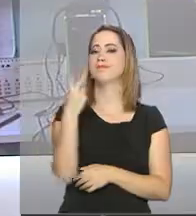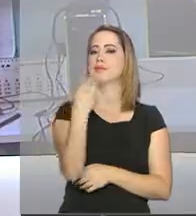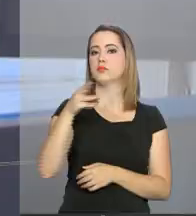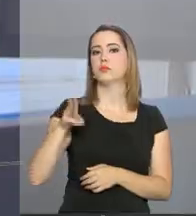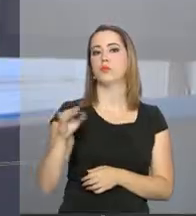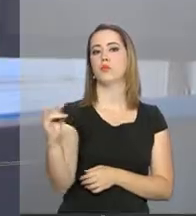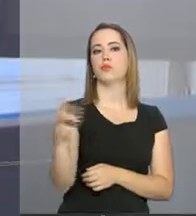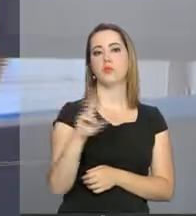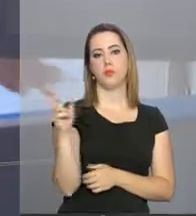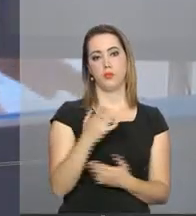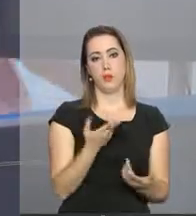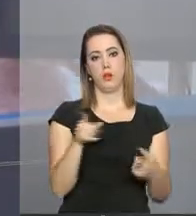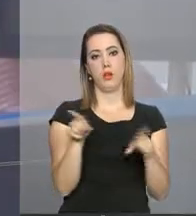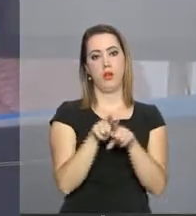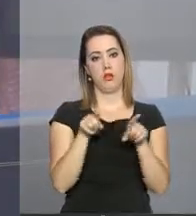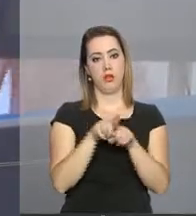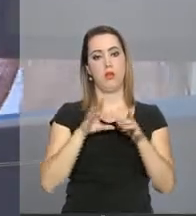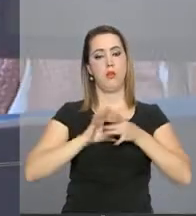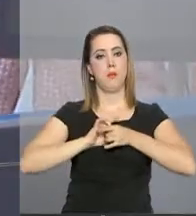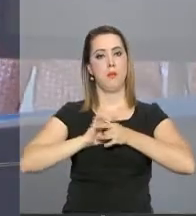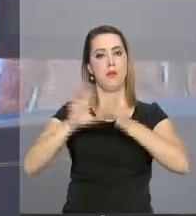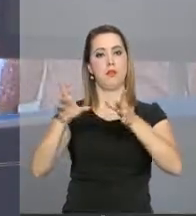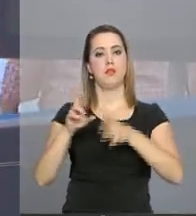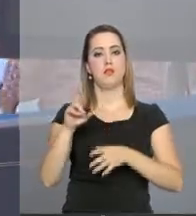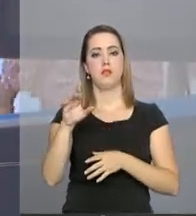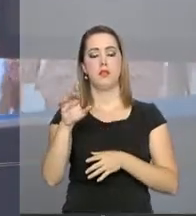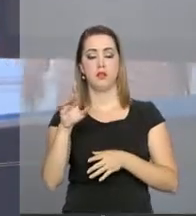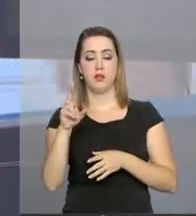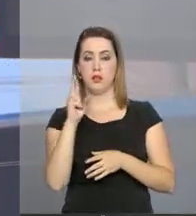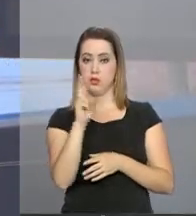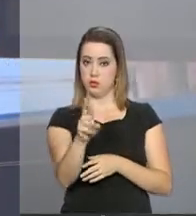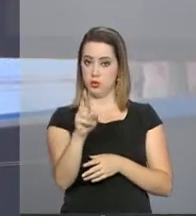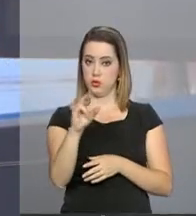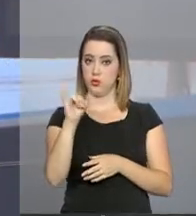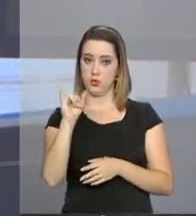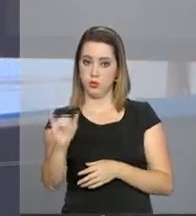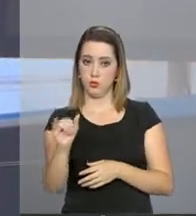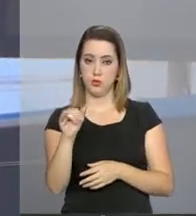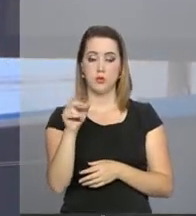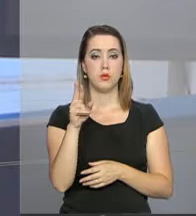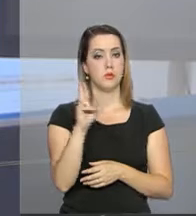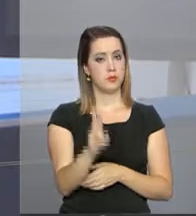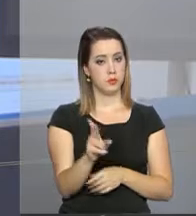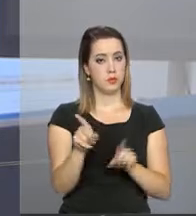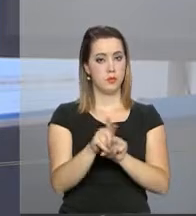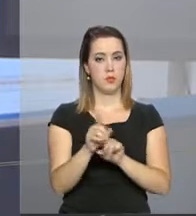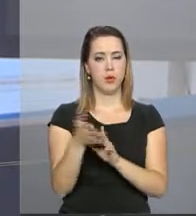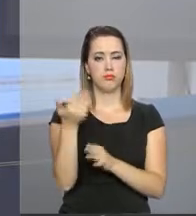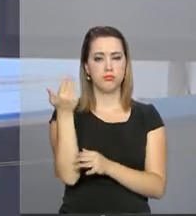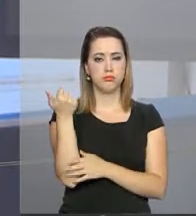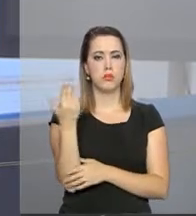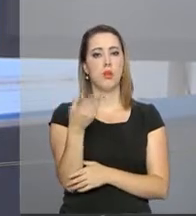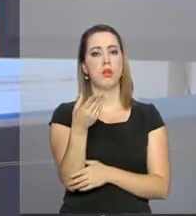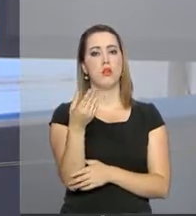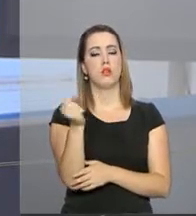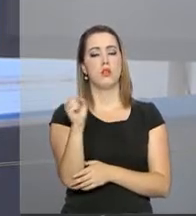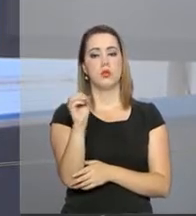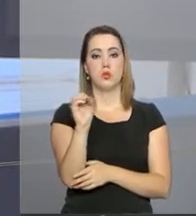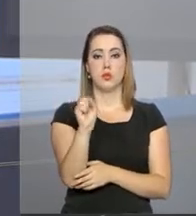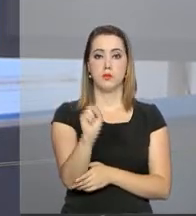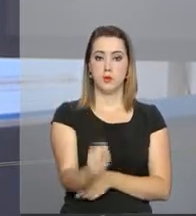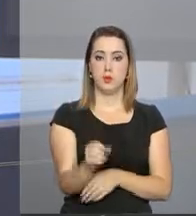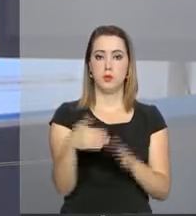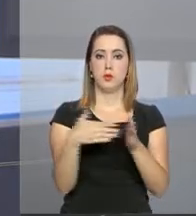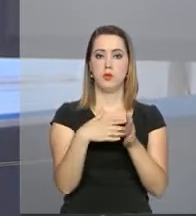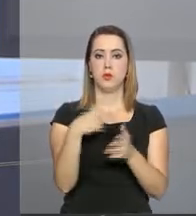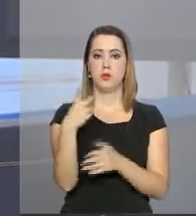reais. Também serão liberadas as restituições de quem caiu na malha fina entre 2008 e 2015. O dinheiro será creditado